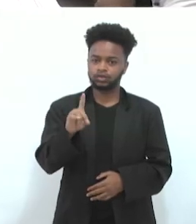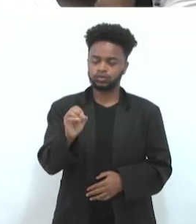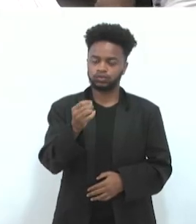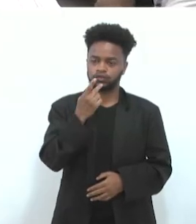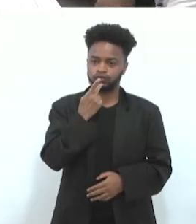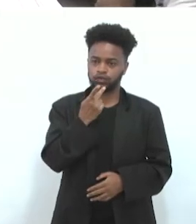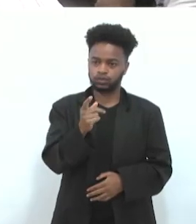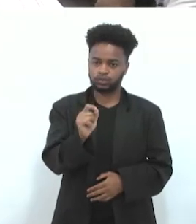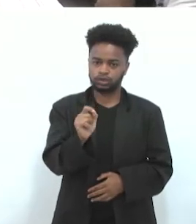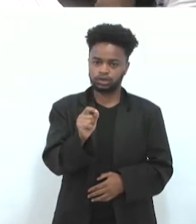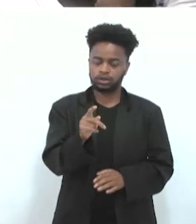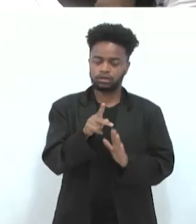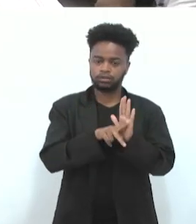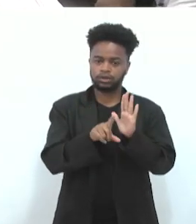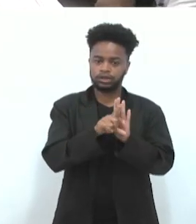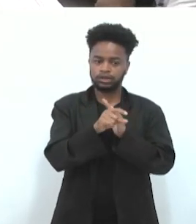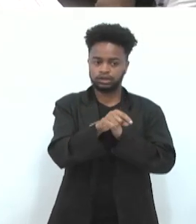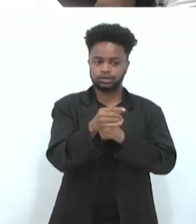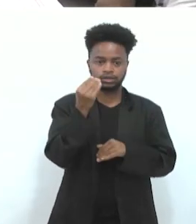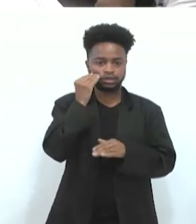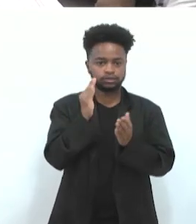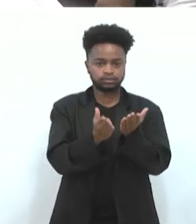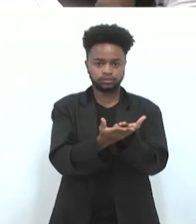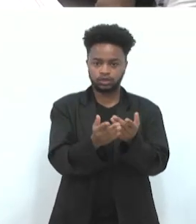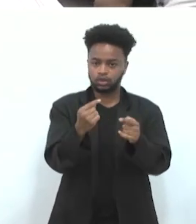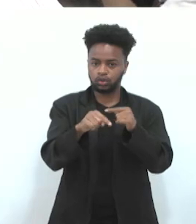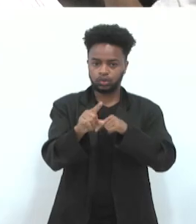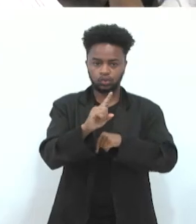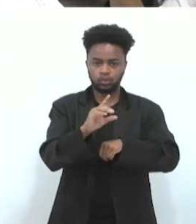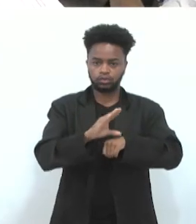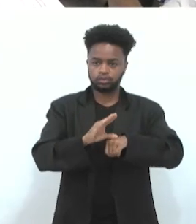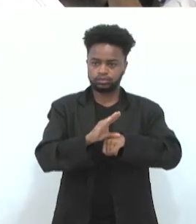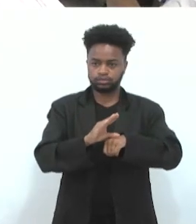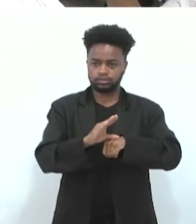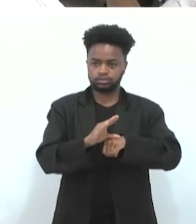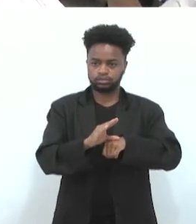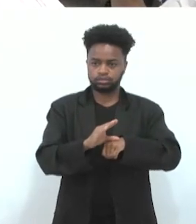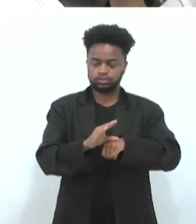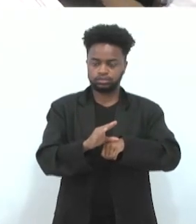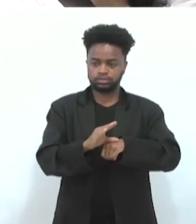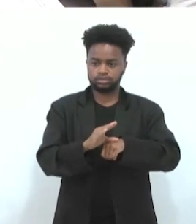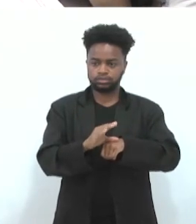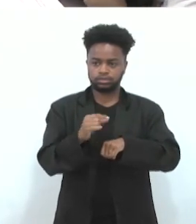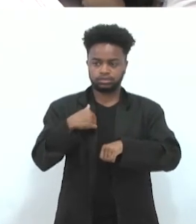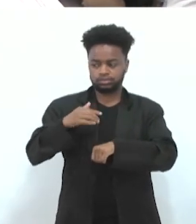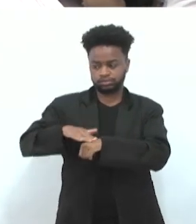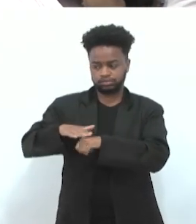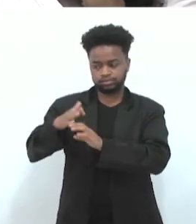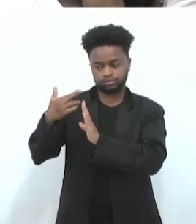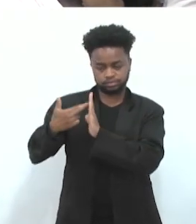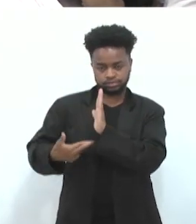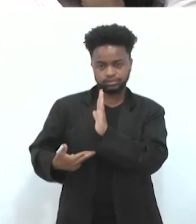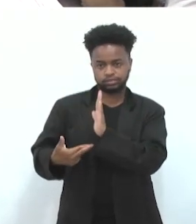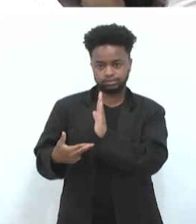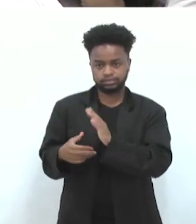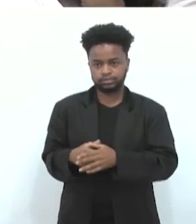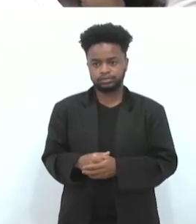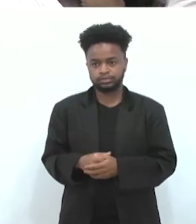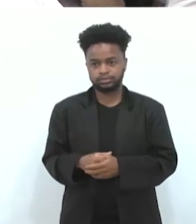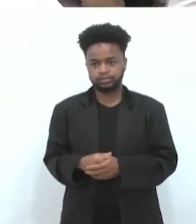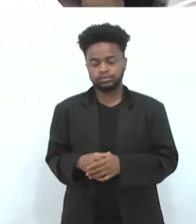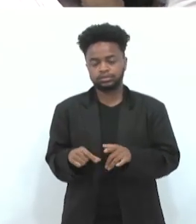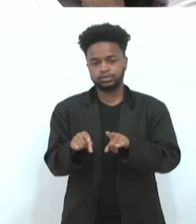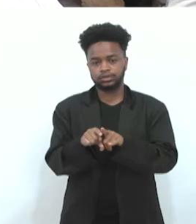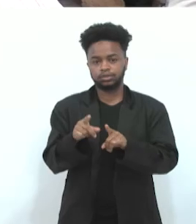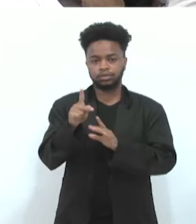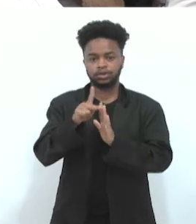é que o projeto que a deputada Célia quer anexar é inconstitucional, porque ele ele... está sob a minha relatoria. ele exatamente determina o isso que eu ia trabalho. dizer. E o projeto do deputado